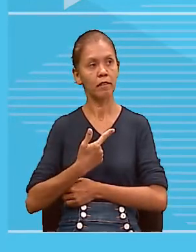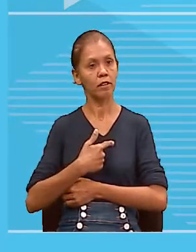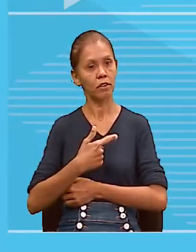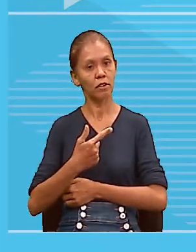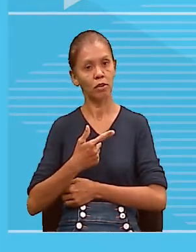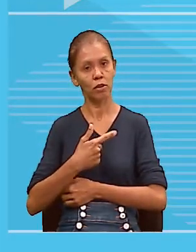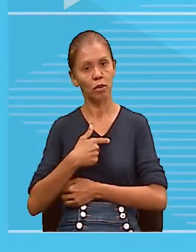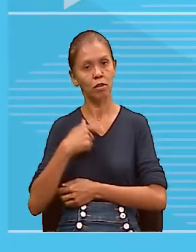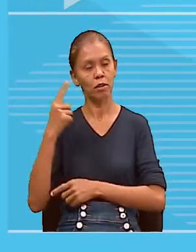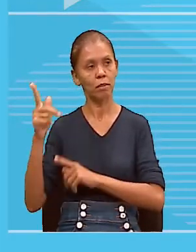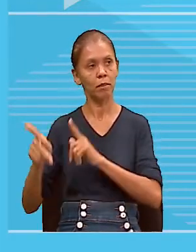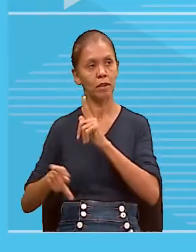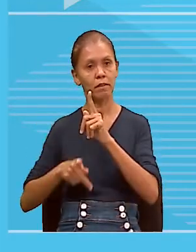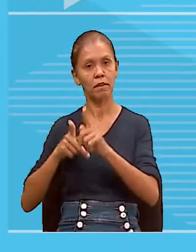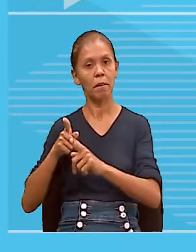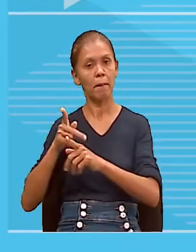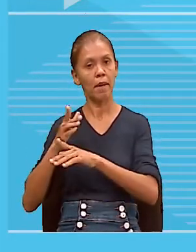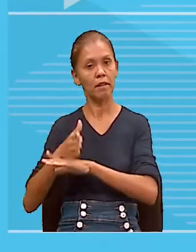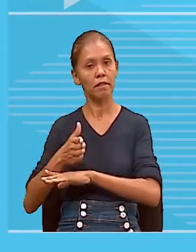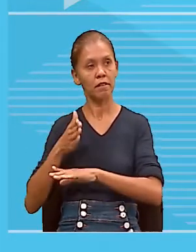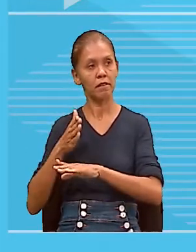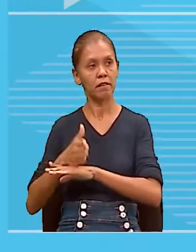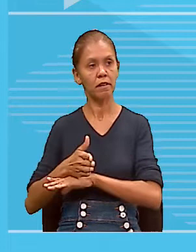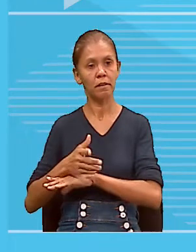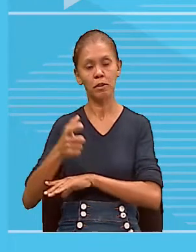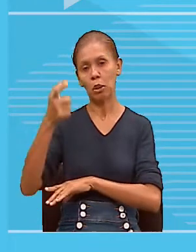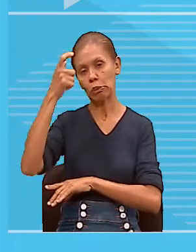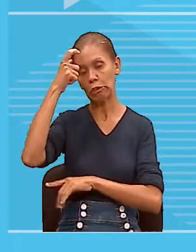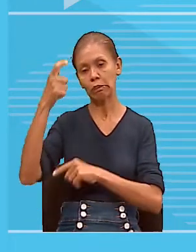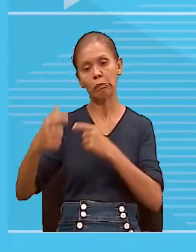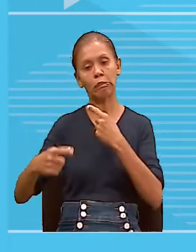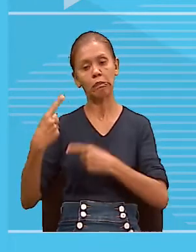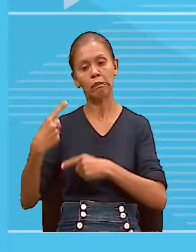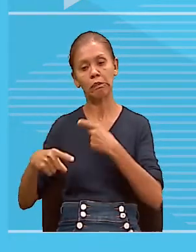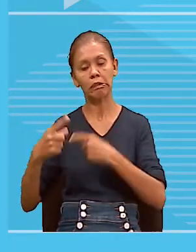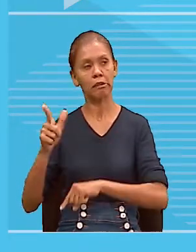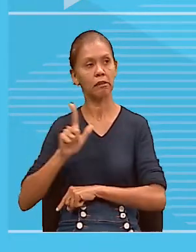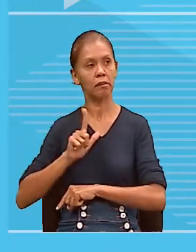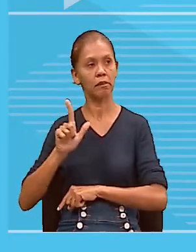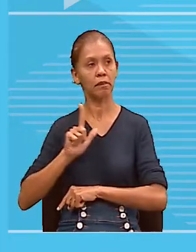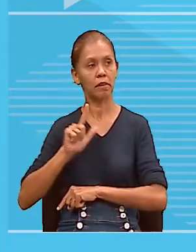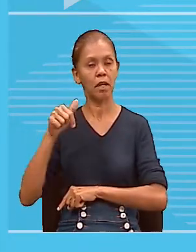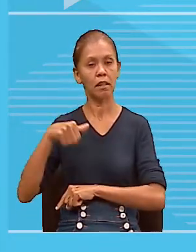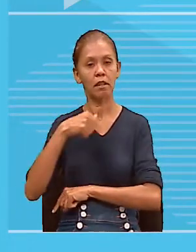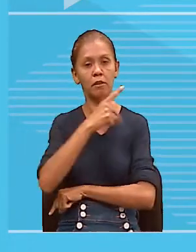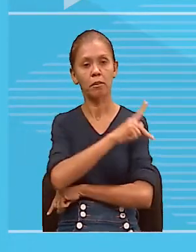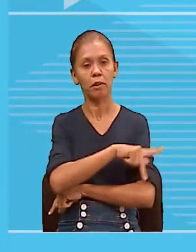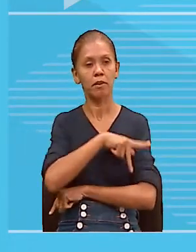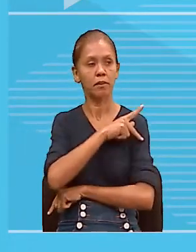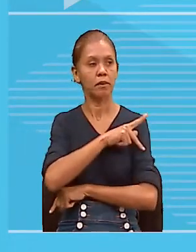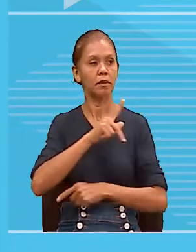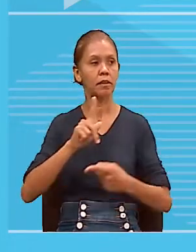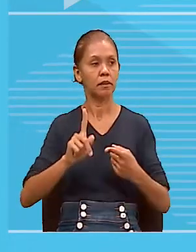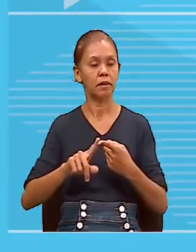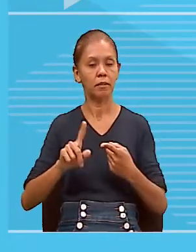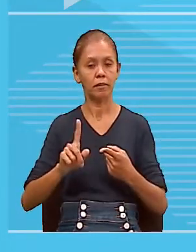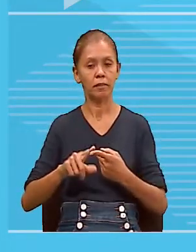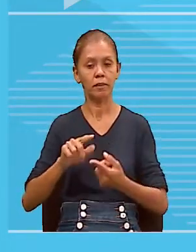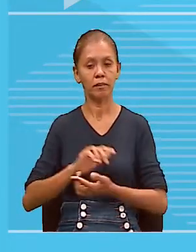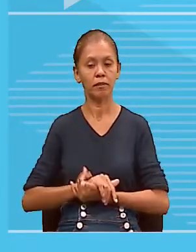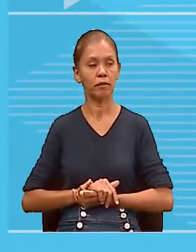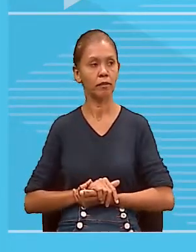democratizamos um pouco mais né nos politizamos um pouco mais no Piauí também no Piauí também vamos lá